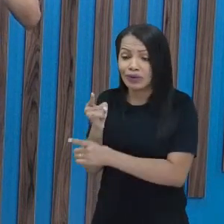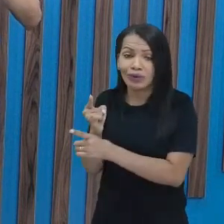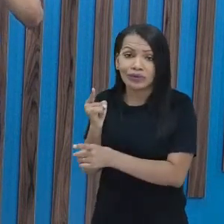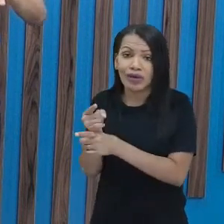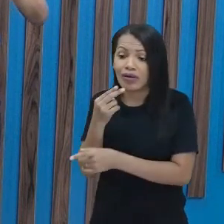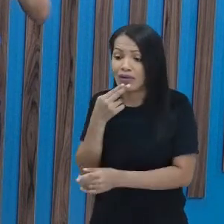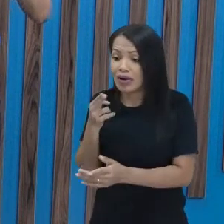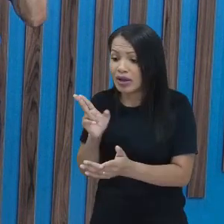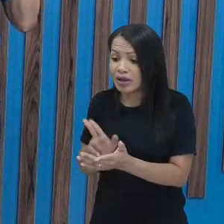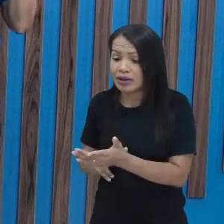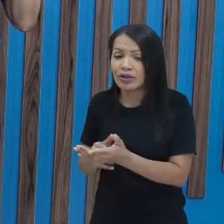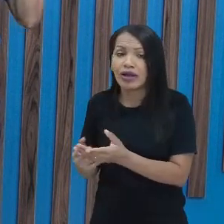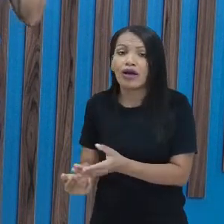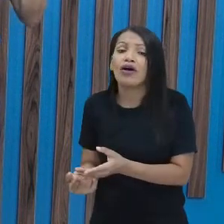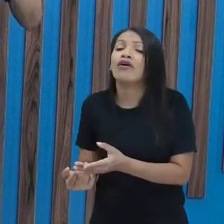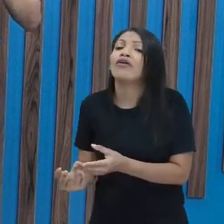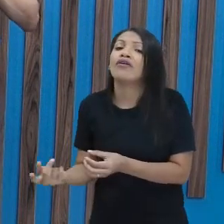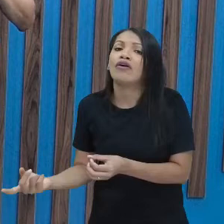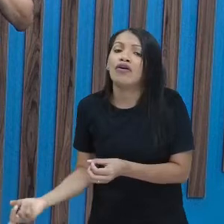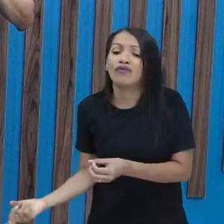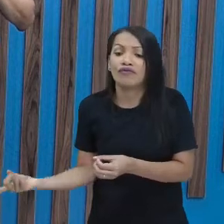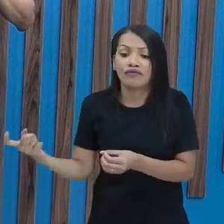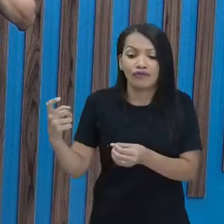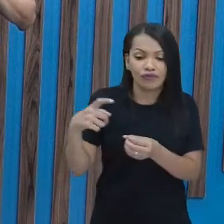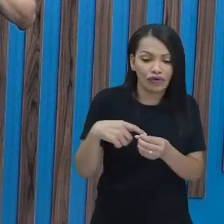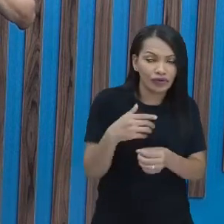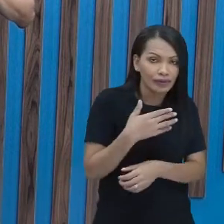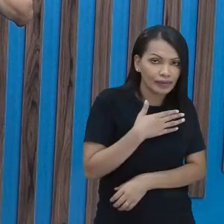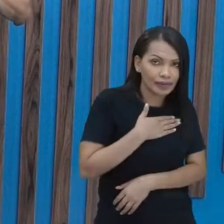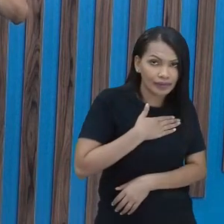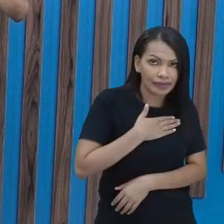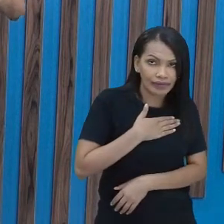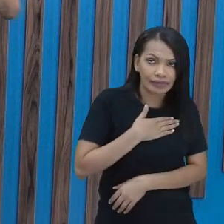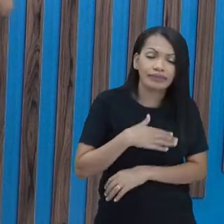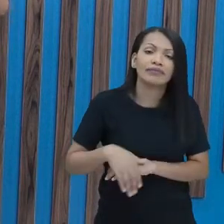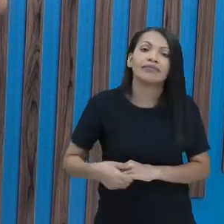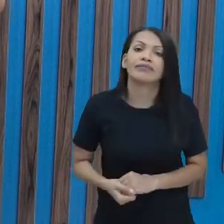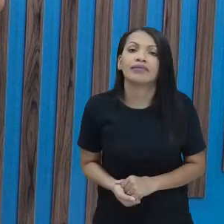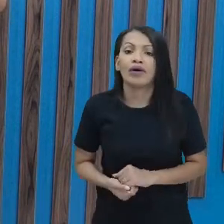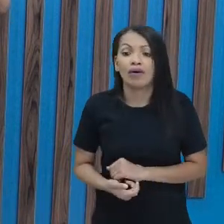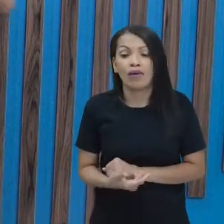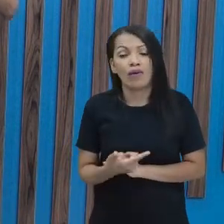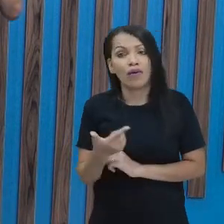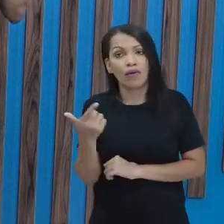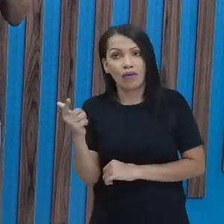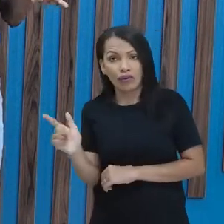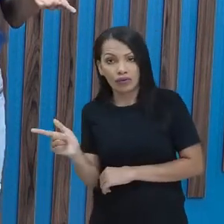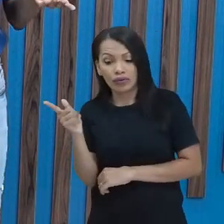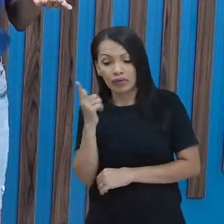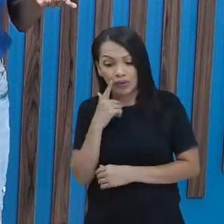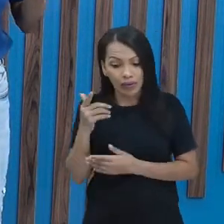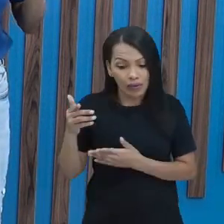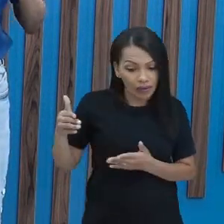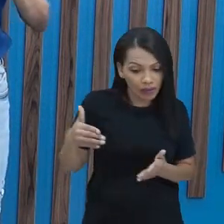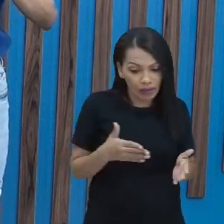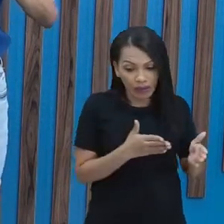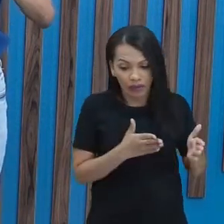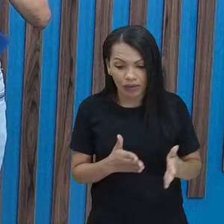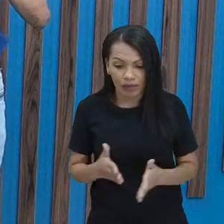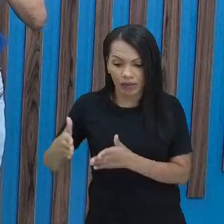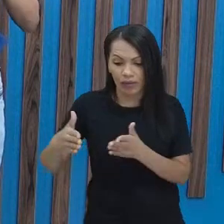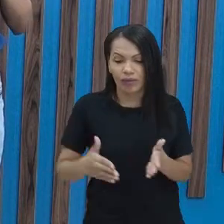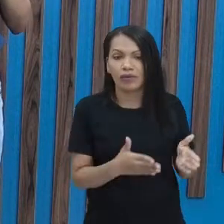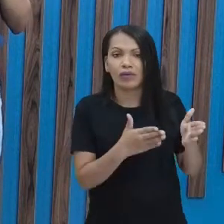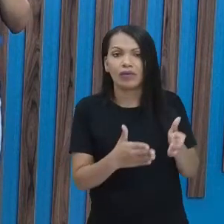Essa cartinha volta para mim, não fica lá nos correios, tá? Outro detalhe, o caminho da carta é porque